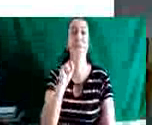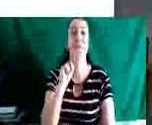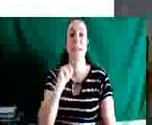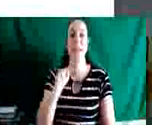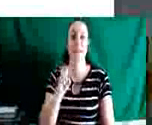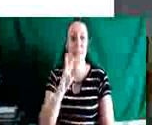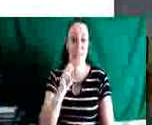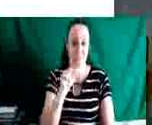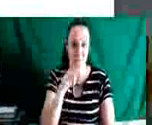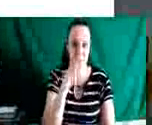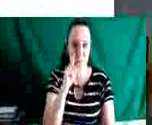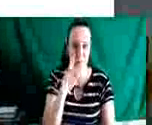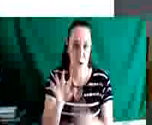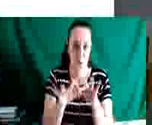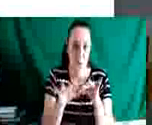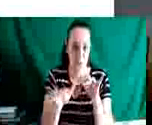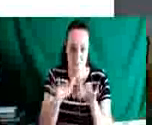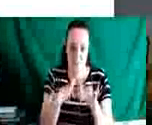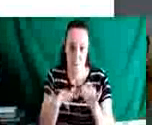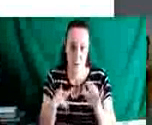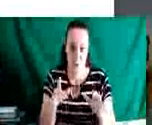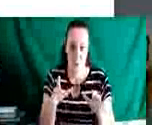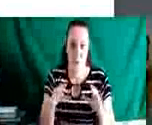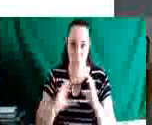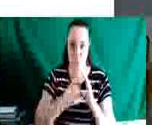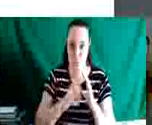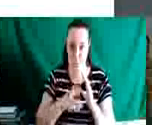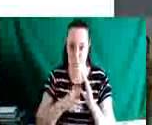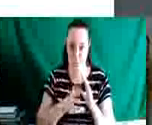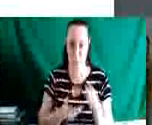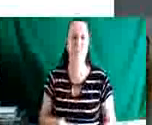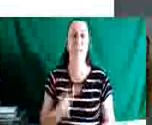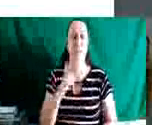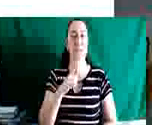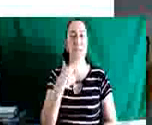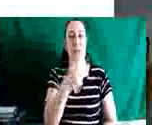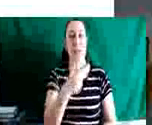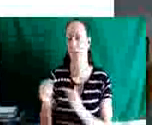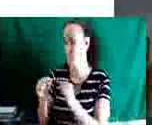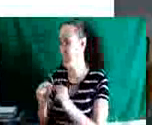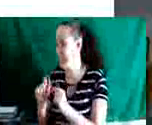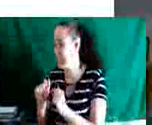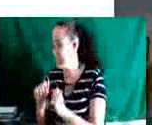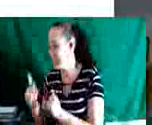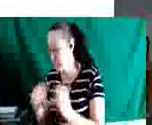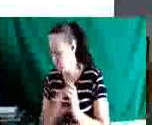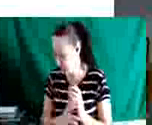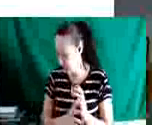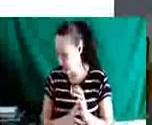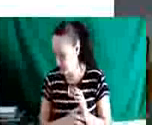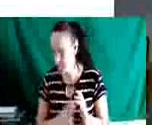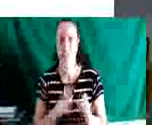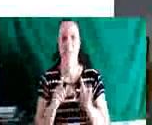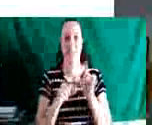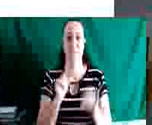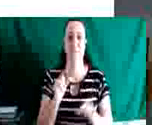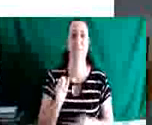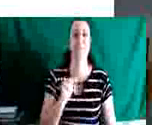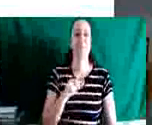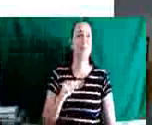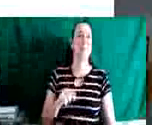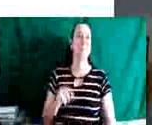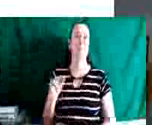na hora de logar, por exemplo, no sistema, para você colocar lá a tela de login, o seu e-mail e sua senha. Lá onde você coloca o seu e-mail, você